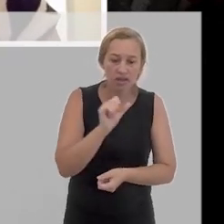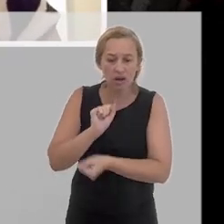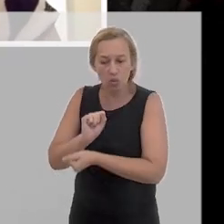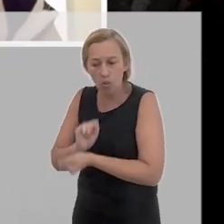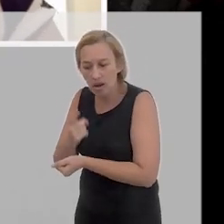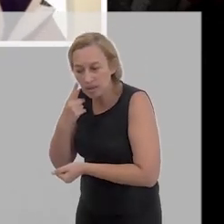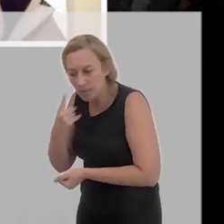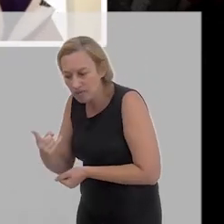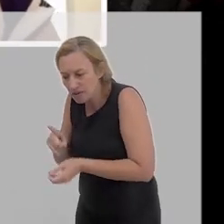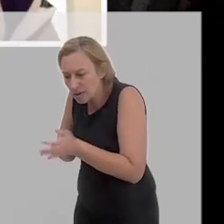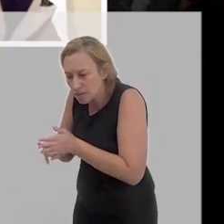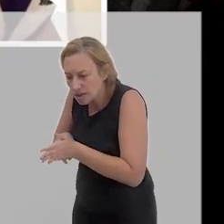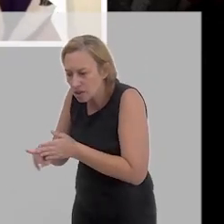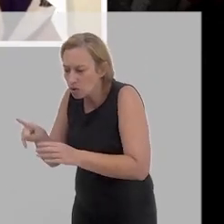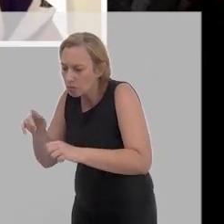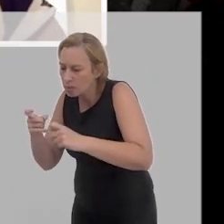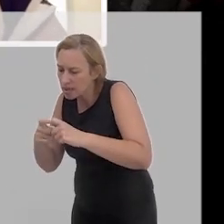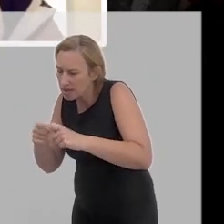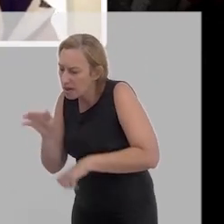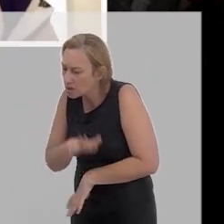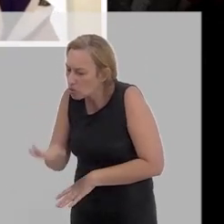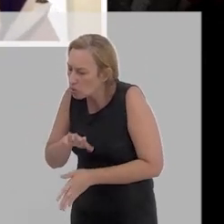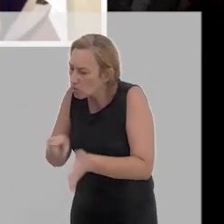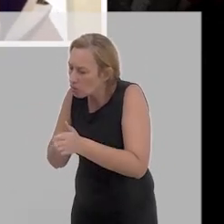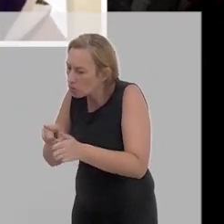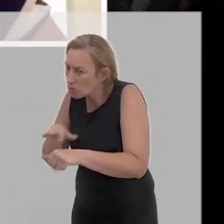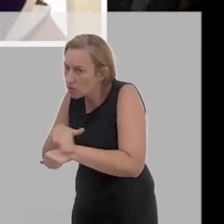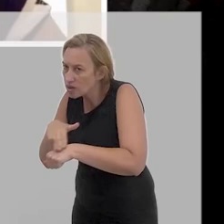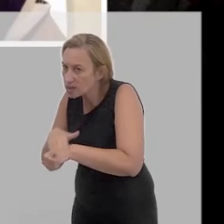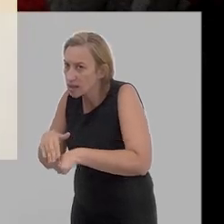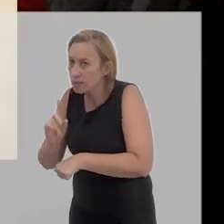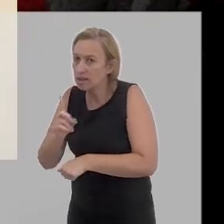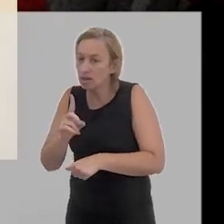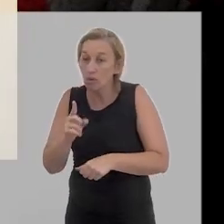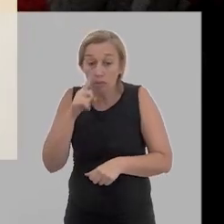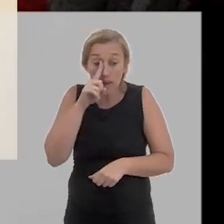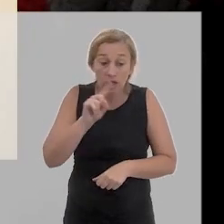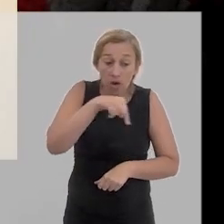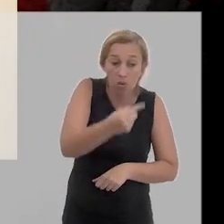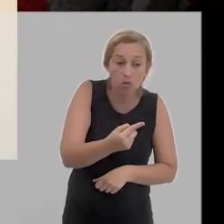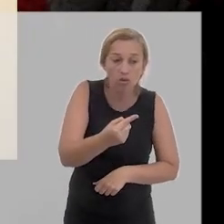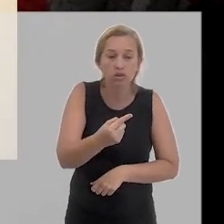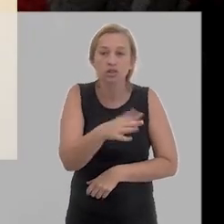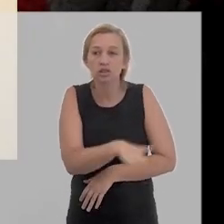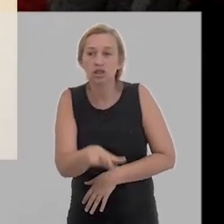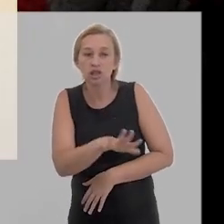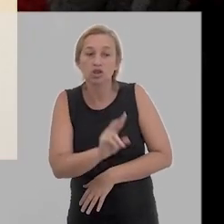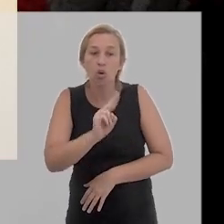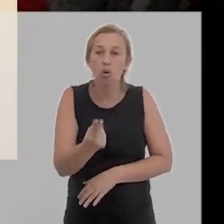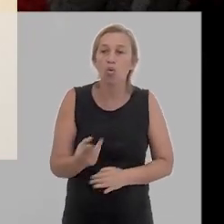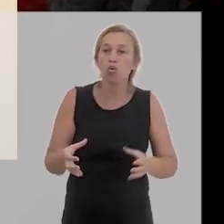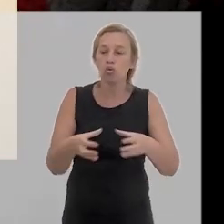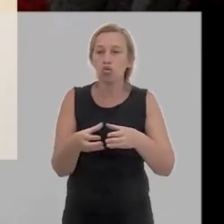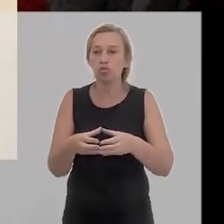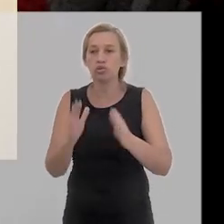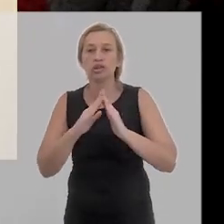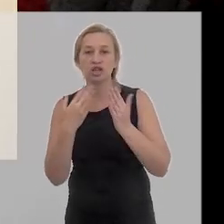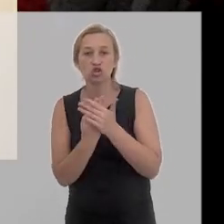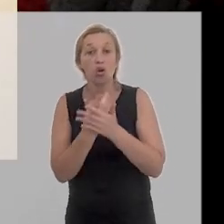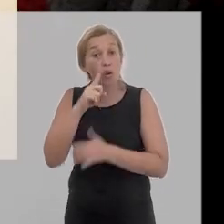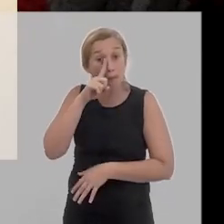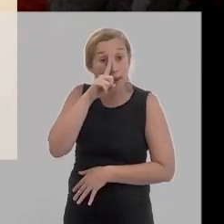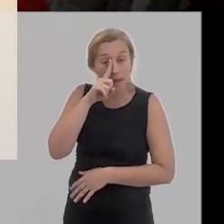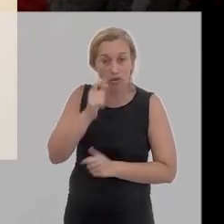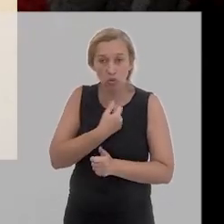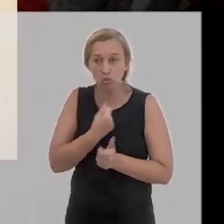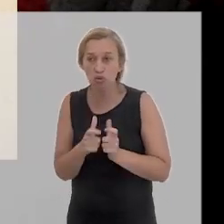comunica à escola, aguarda para ver a evolução, conversar com o pediatra, para não expor outras crianças ou mesmo a comunidade da